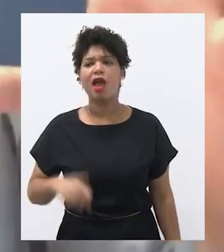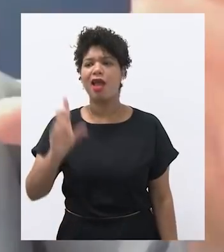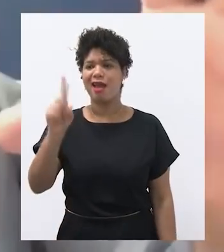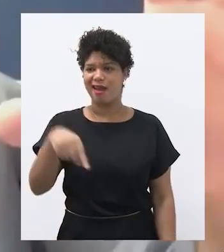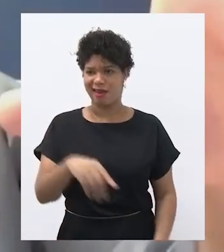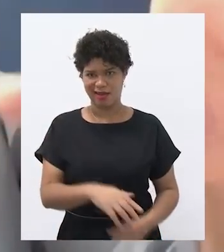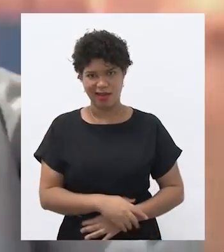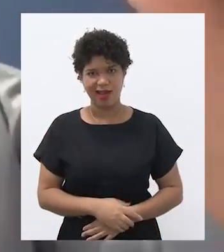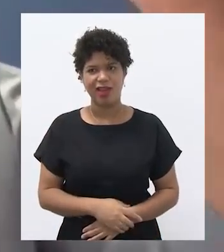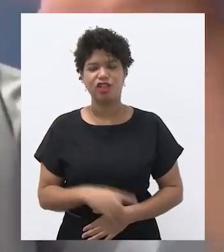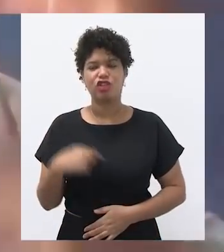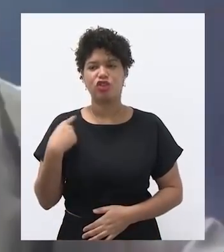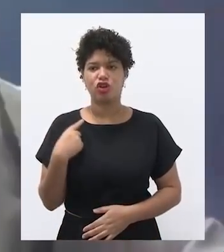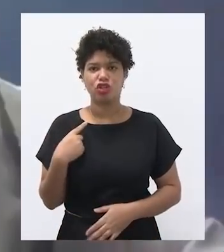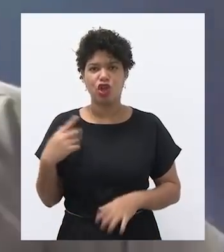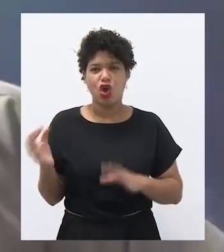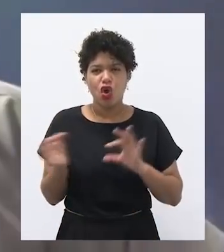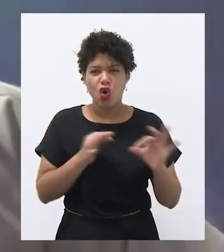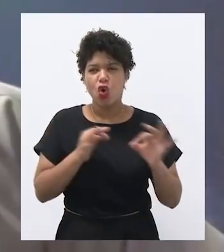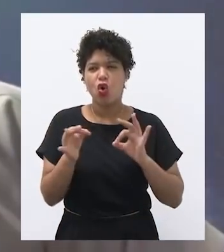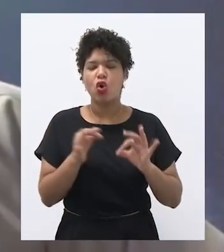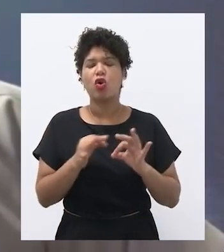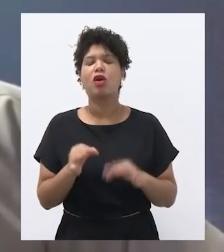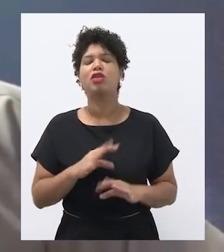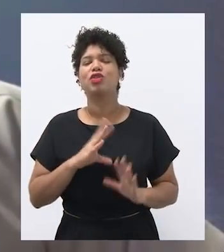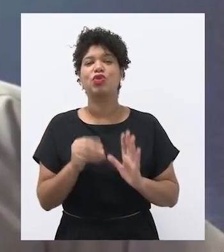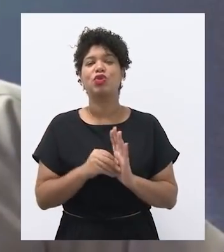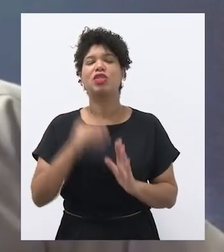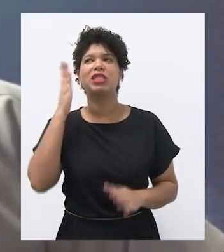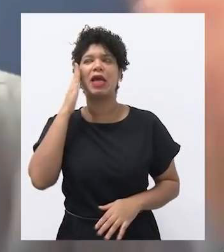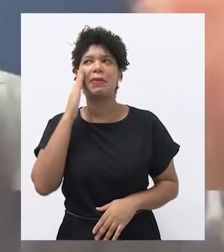Ele traz o contexto da demanda no mercado,